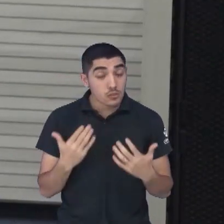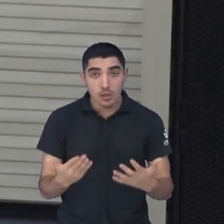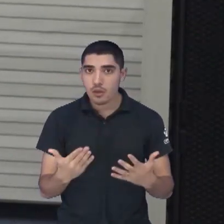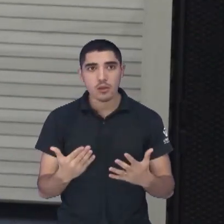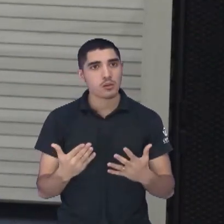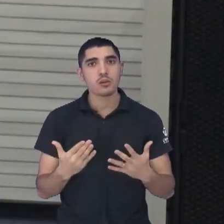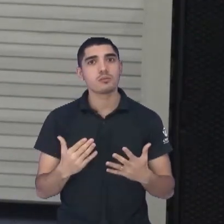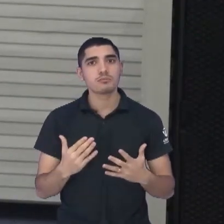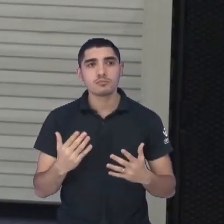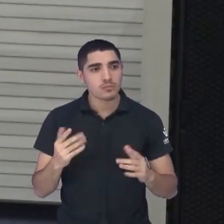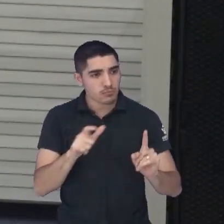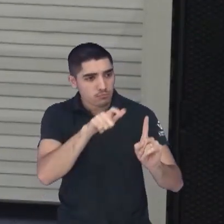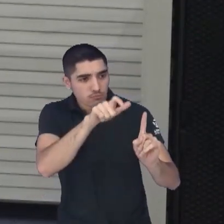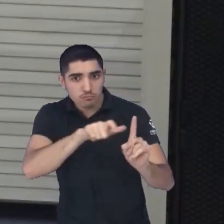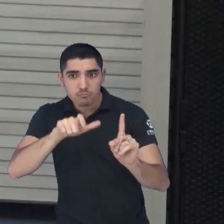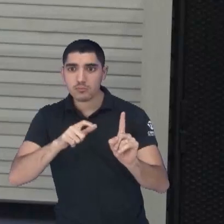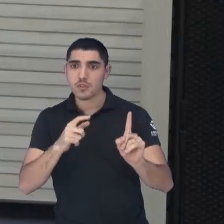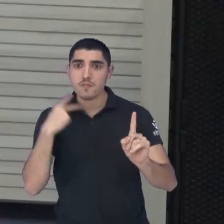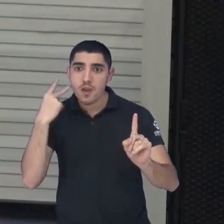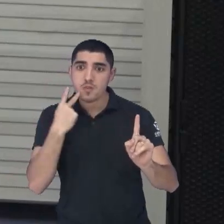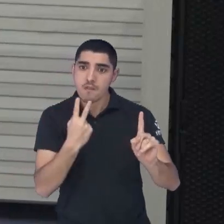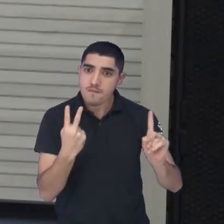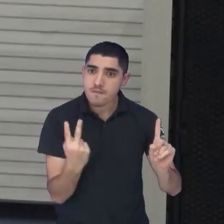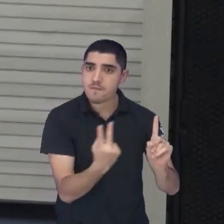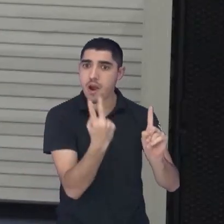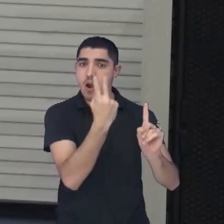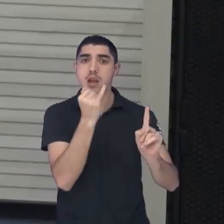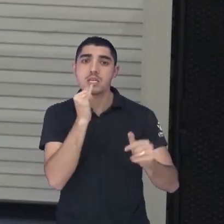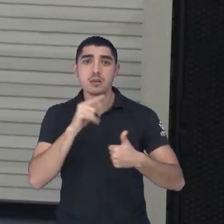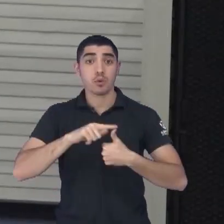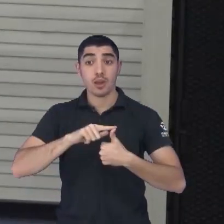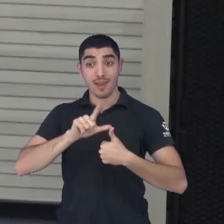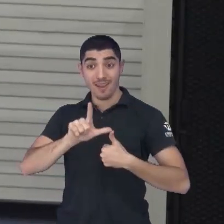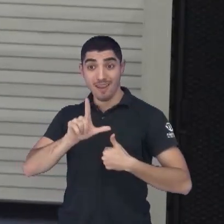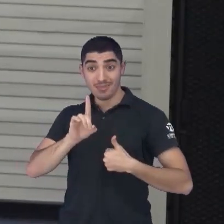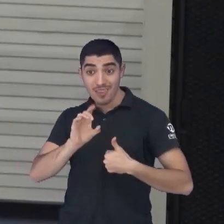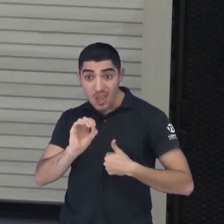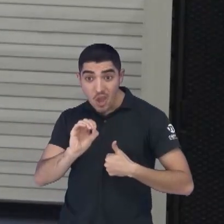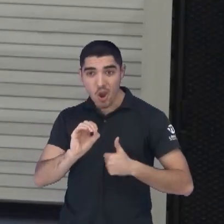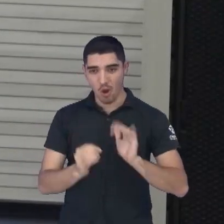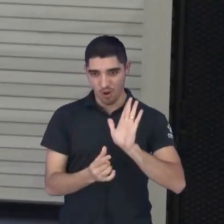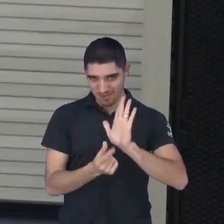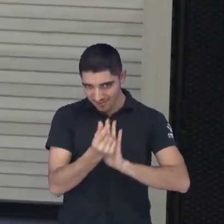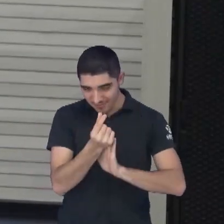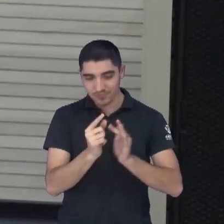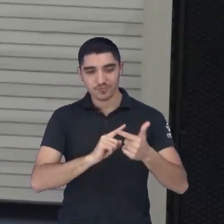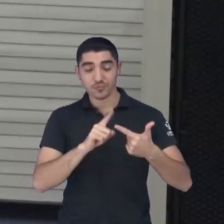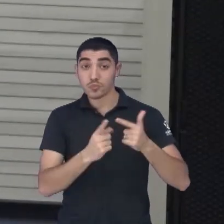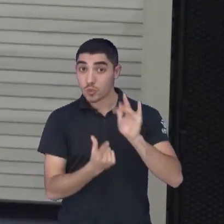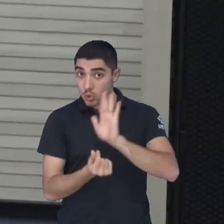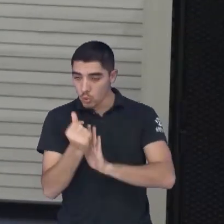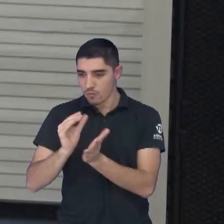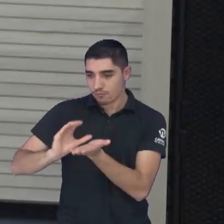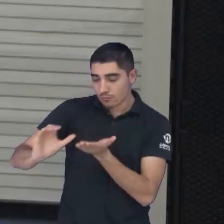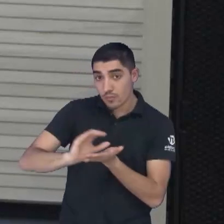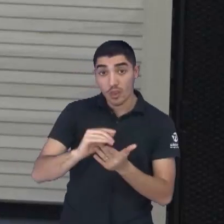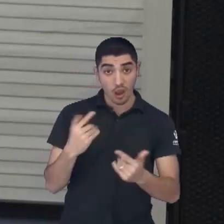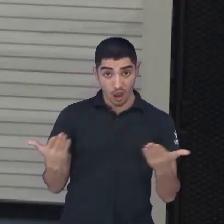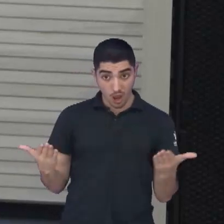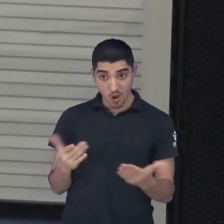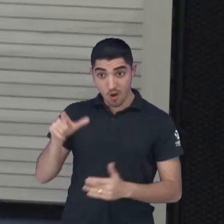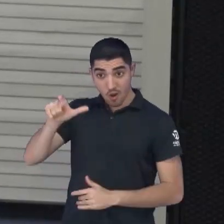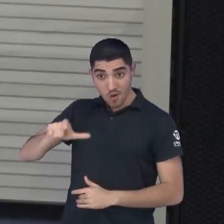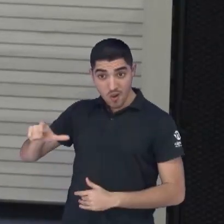importante, a valorização vai ser da LDO, do orçamento, porque os vereadores agora também